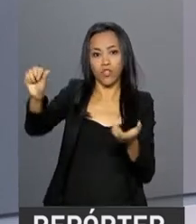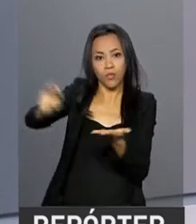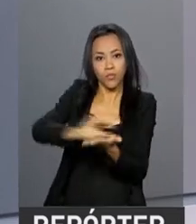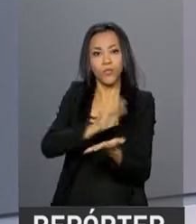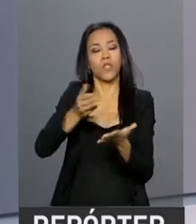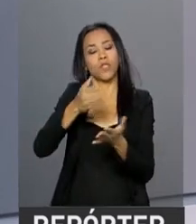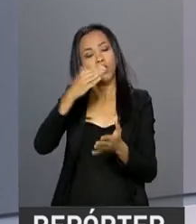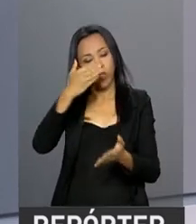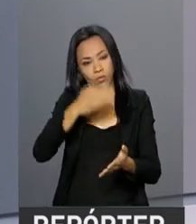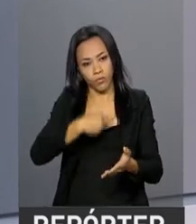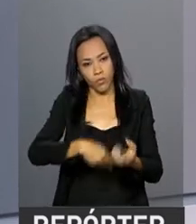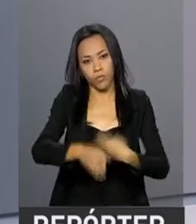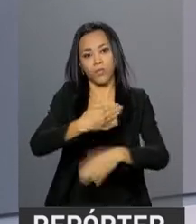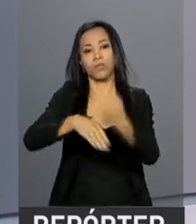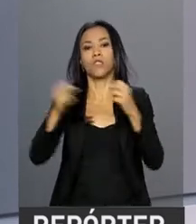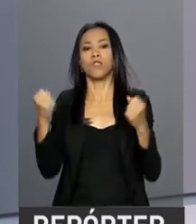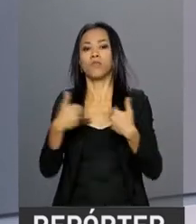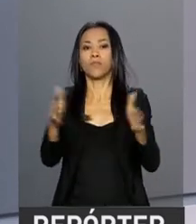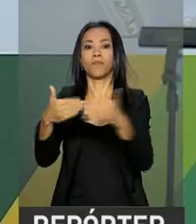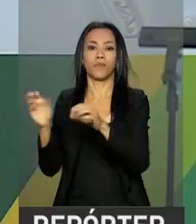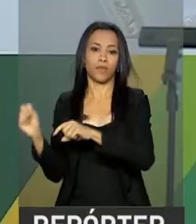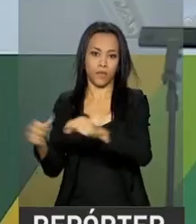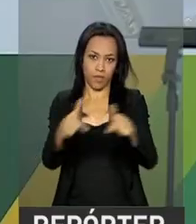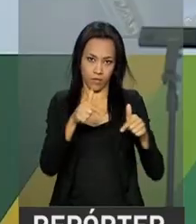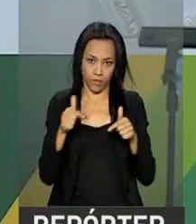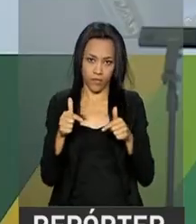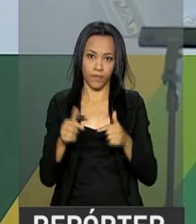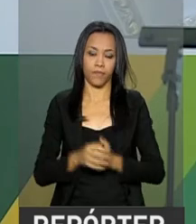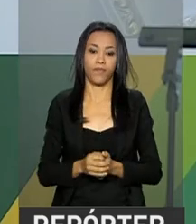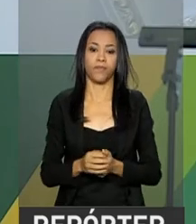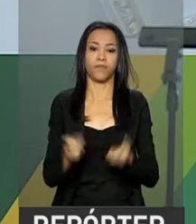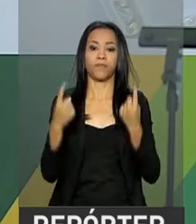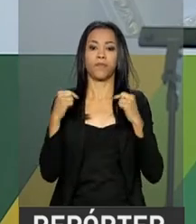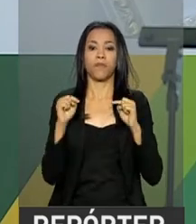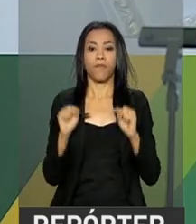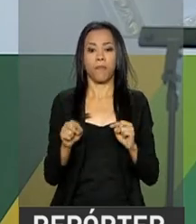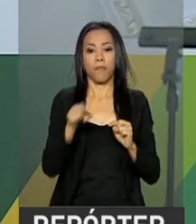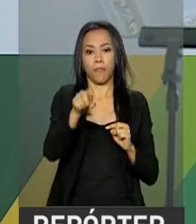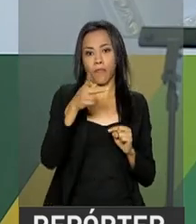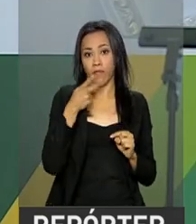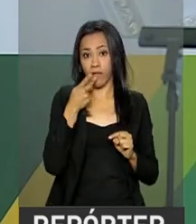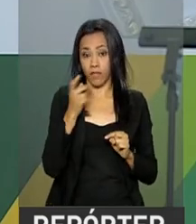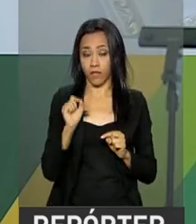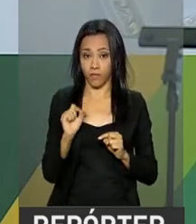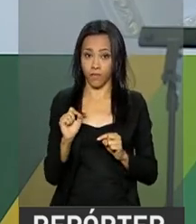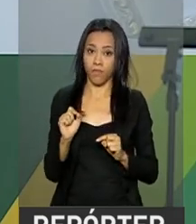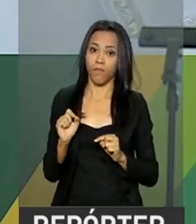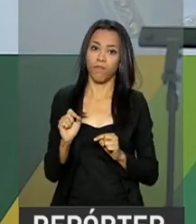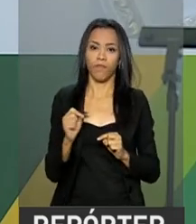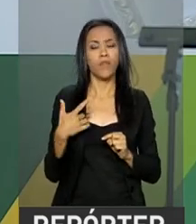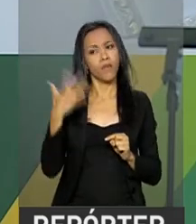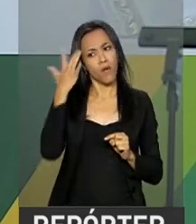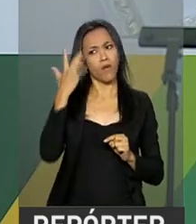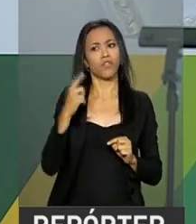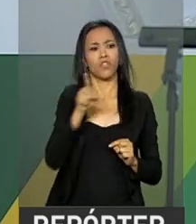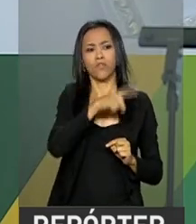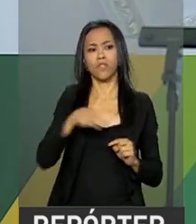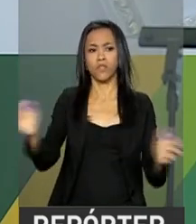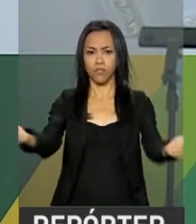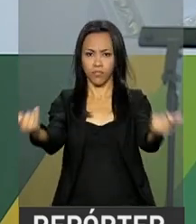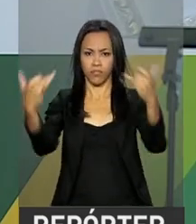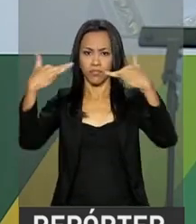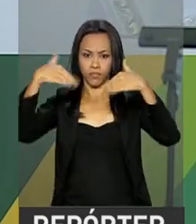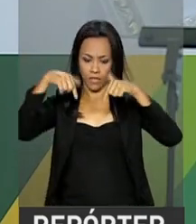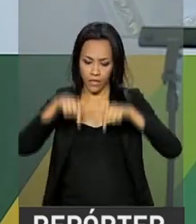do crescimento e gerar empregos. Veio com a certeza, e acho que todos estamos aqui,